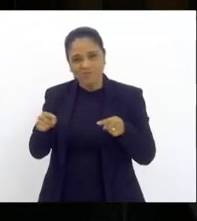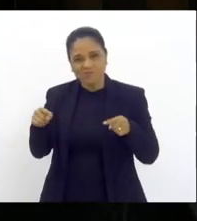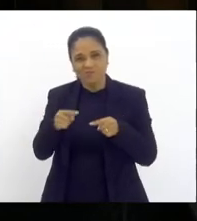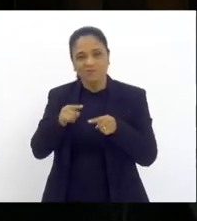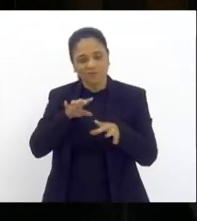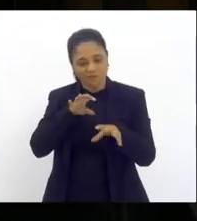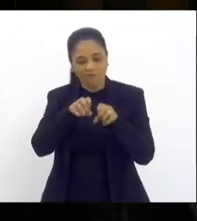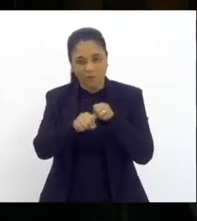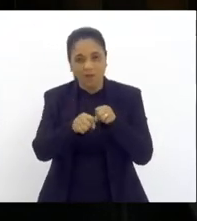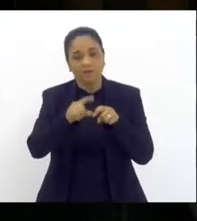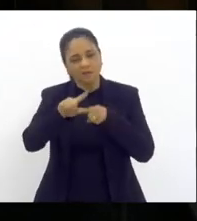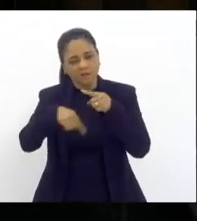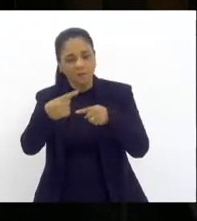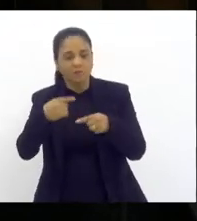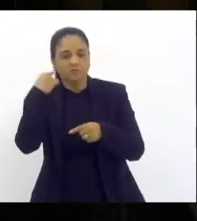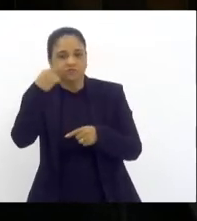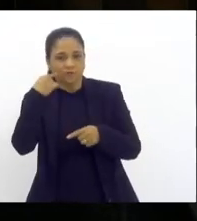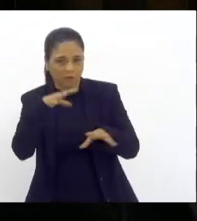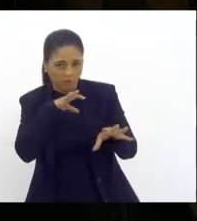tornei advogado, mas eu,